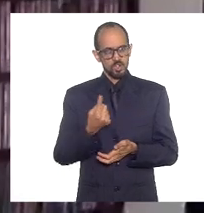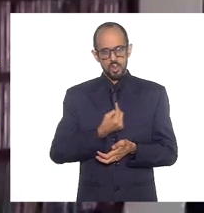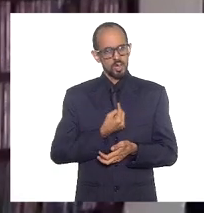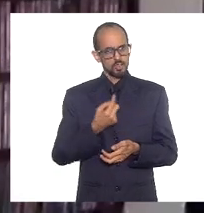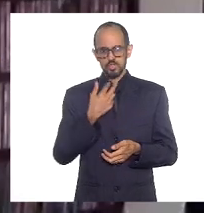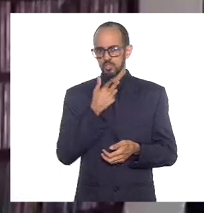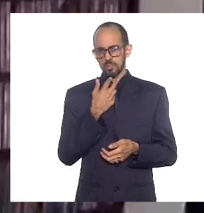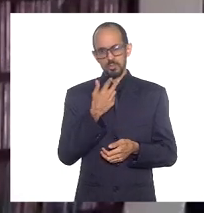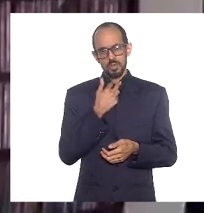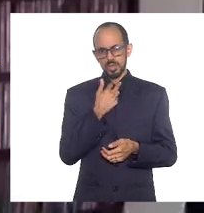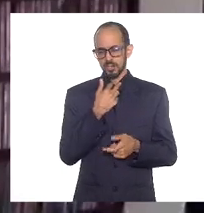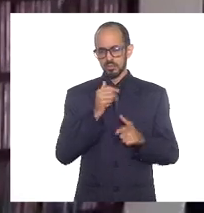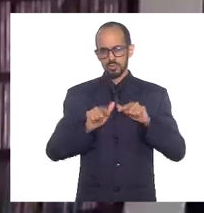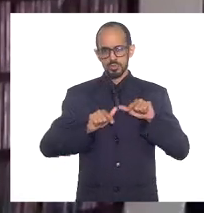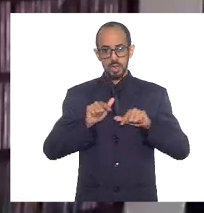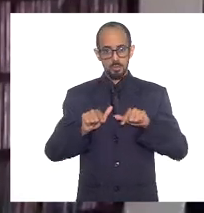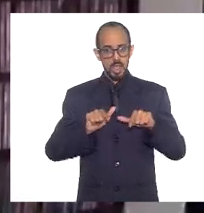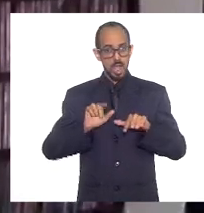única e exclusivamente